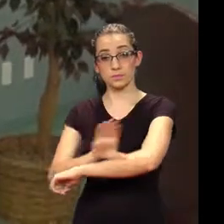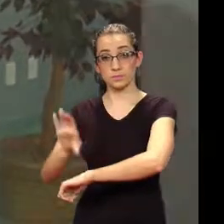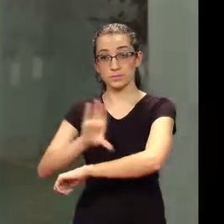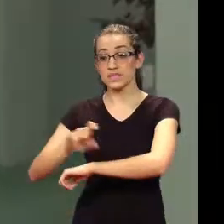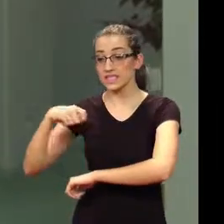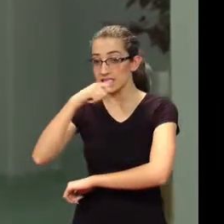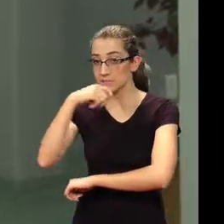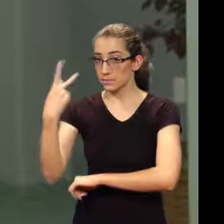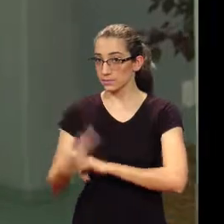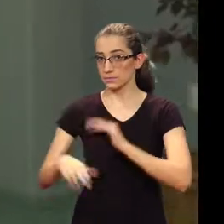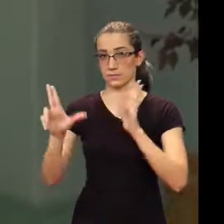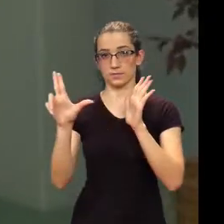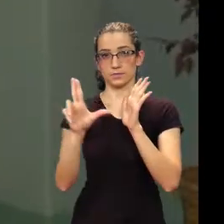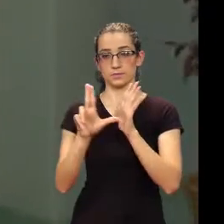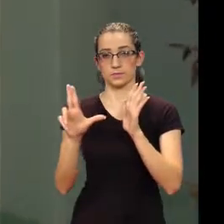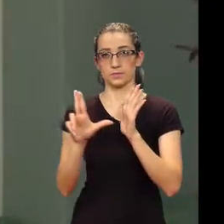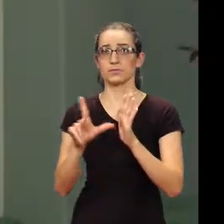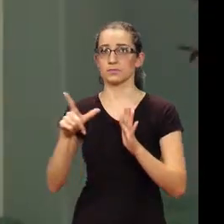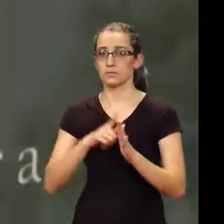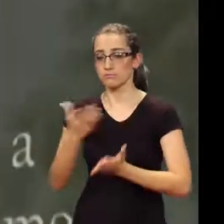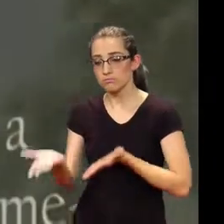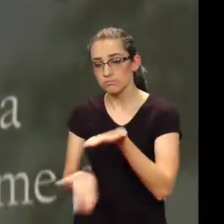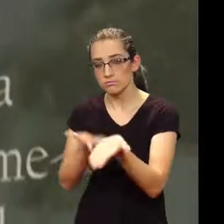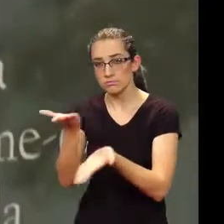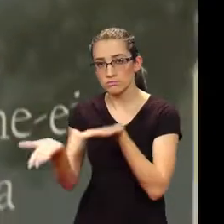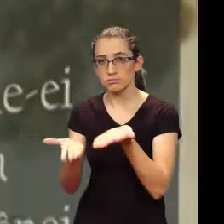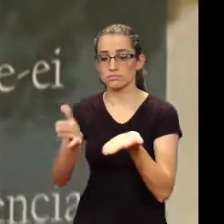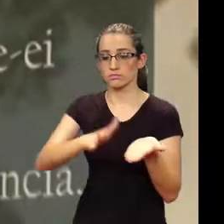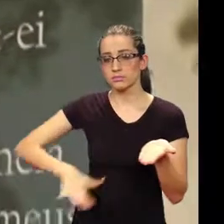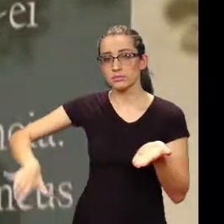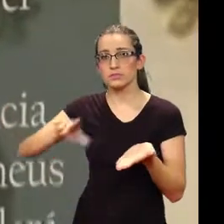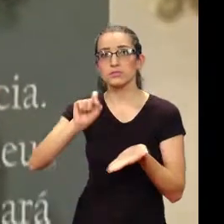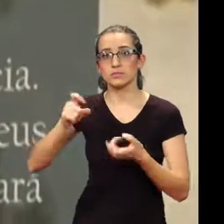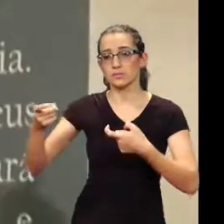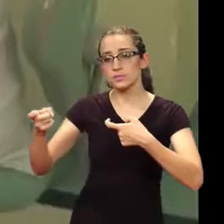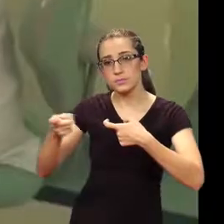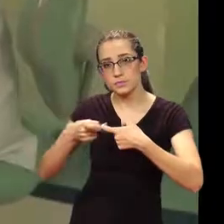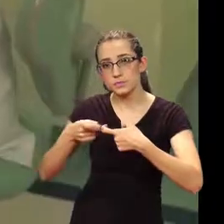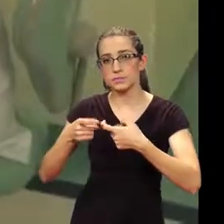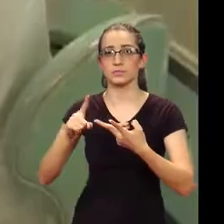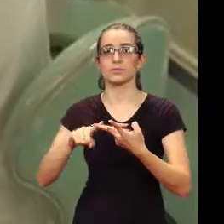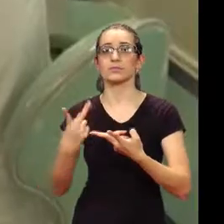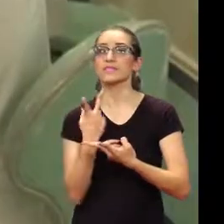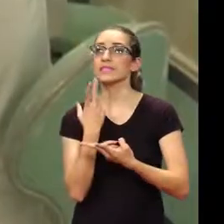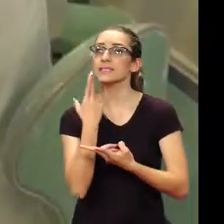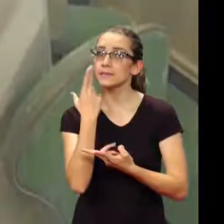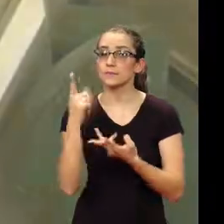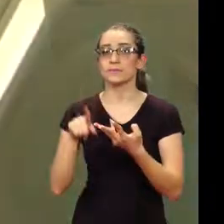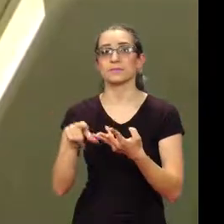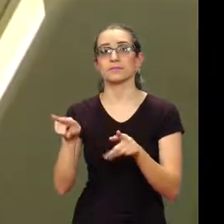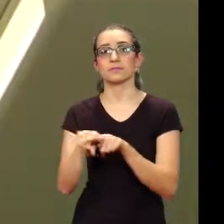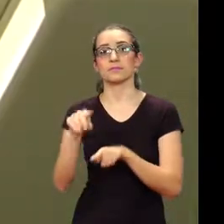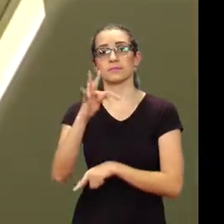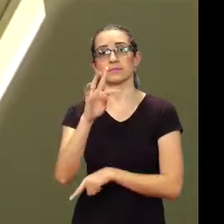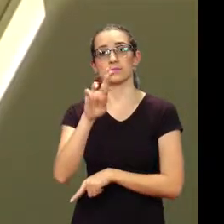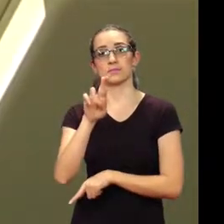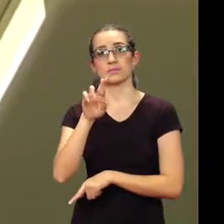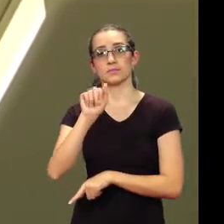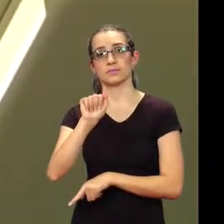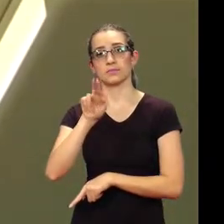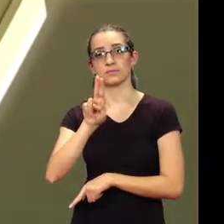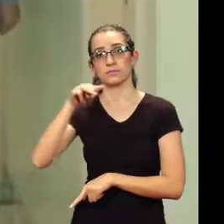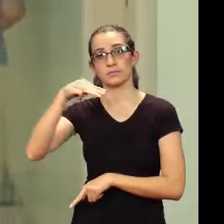O curso de odontologia da Ulbra oferece serviços de assistência em áreas como clínica, cirurgia e